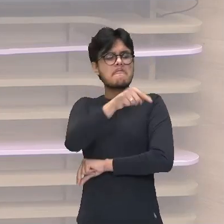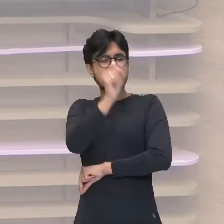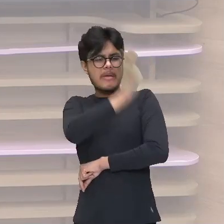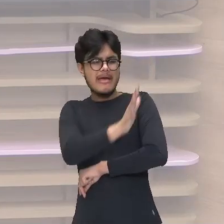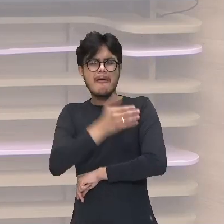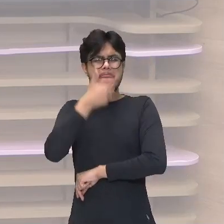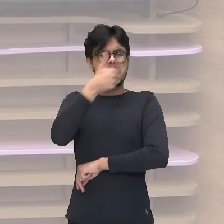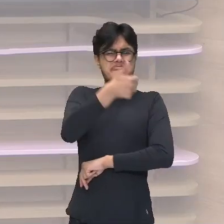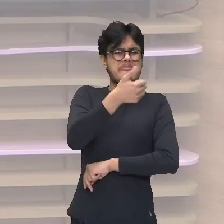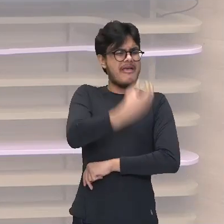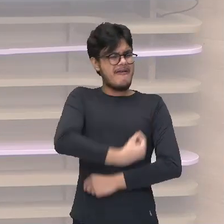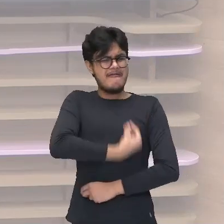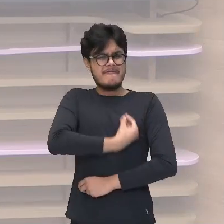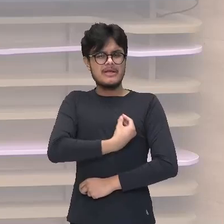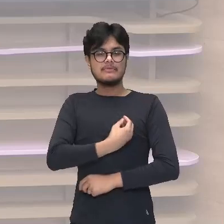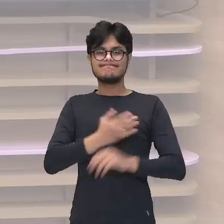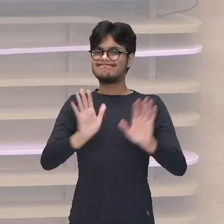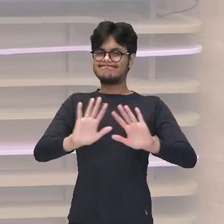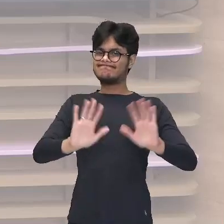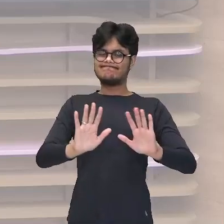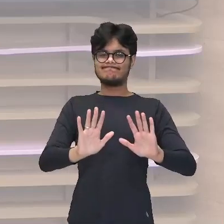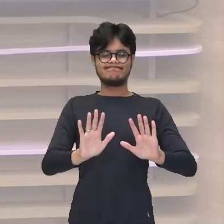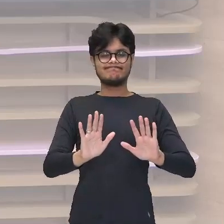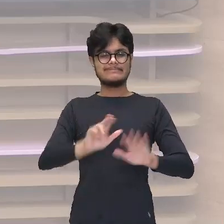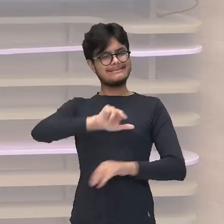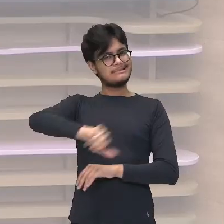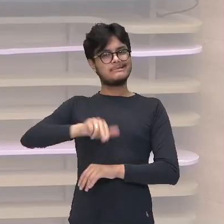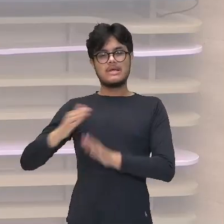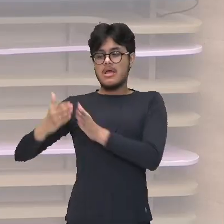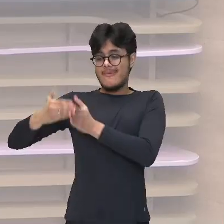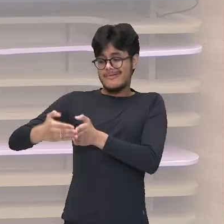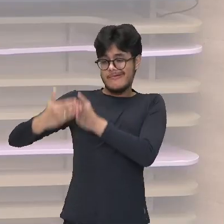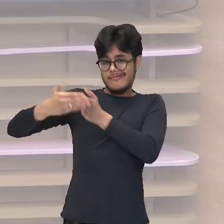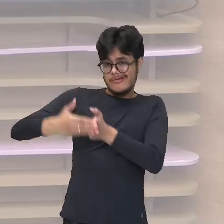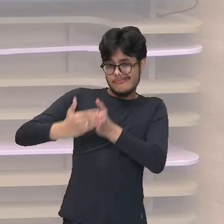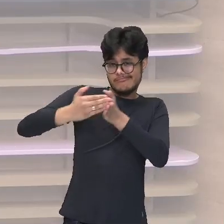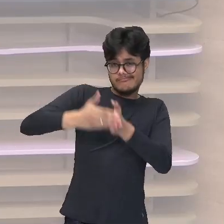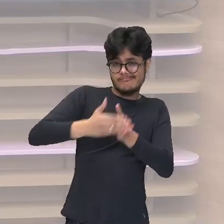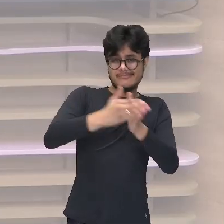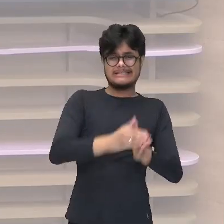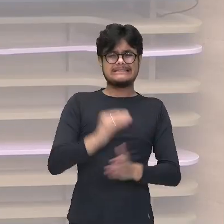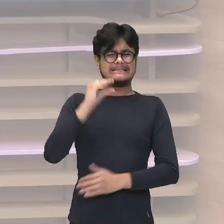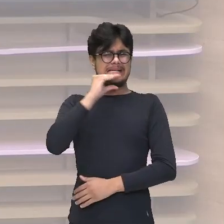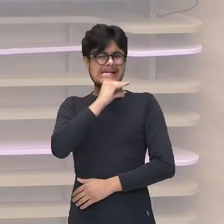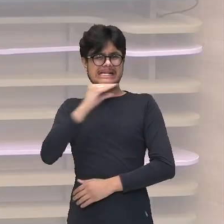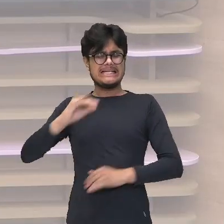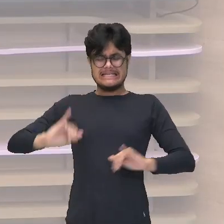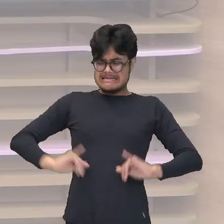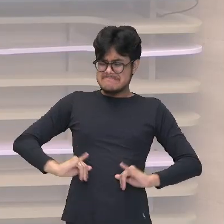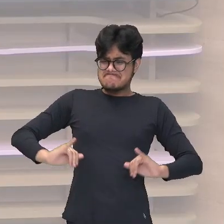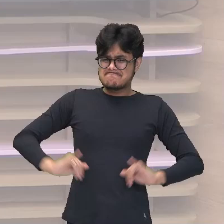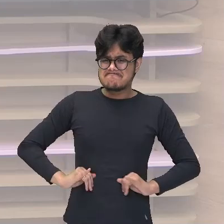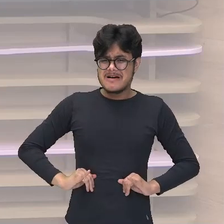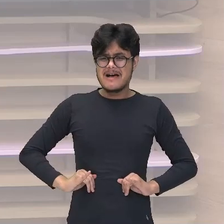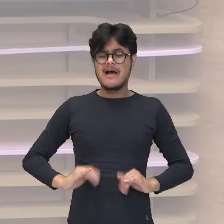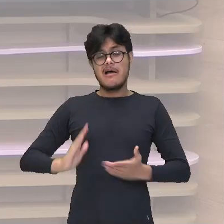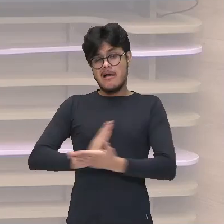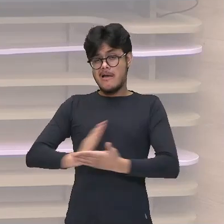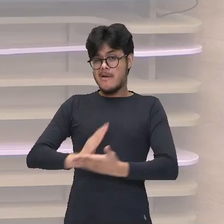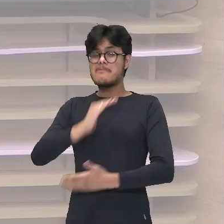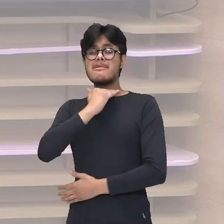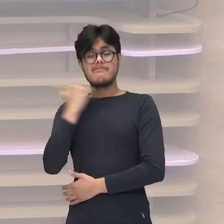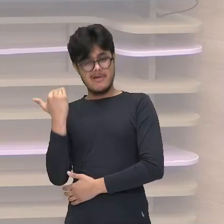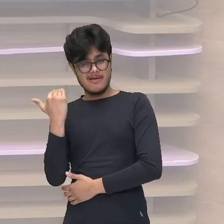né? O mesmo que ocorria ali no transporte precário, muitas pessoas também acabavam